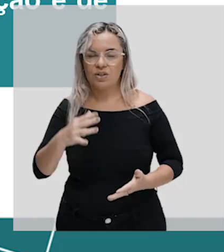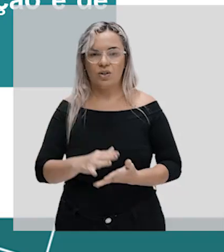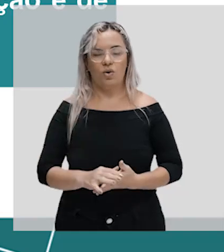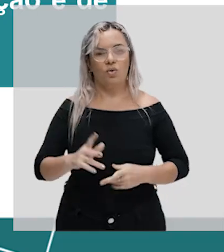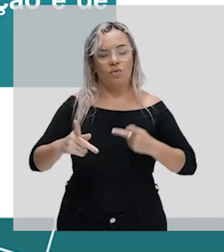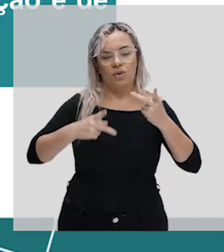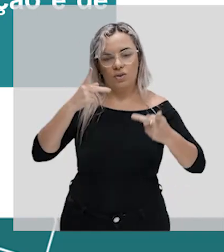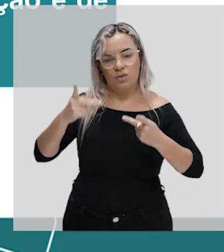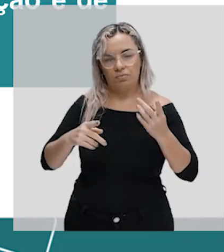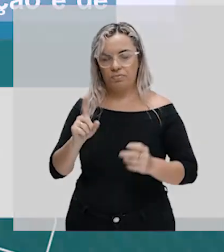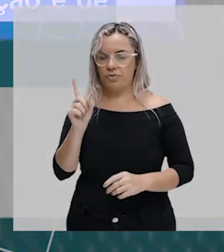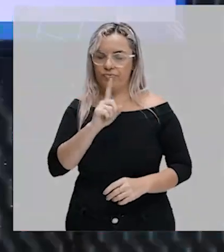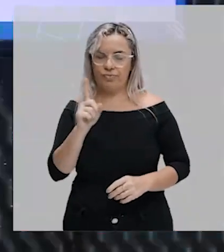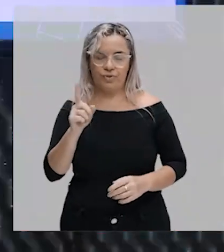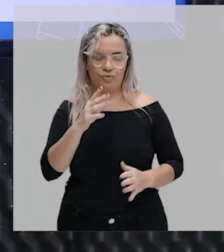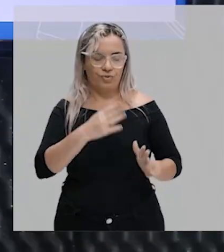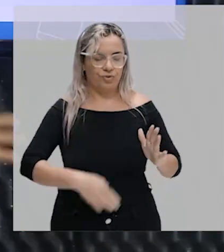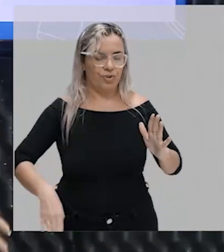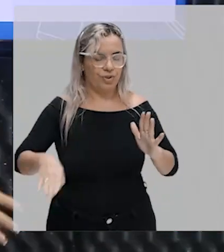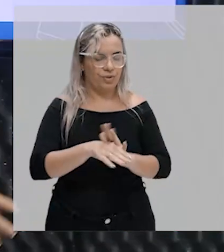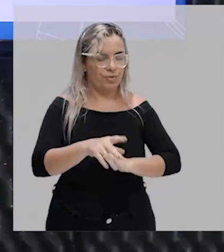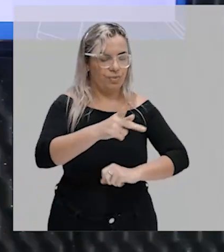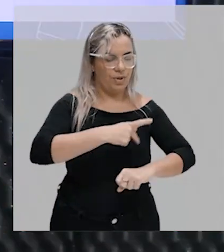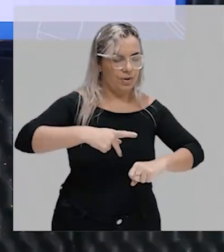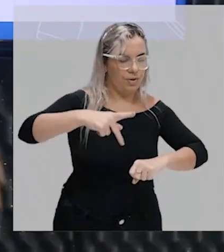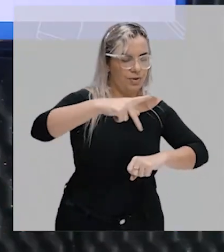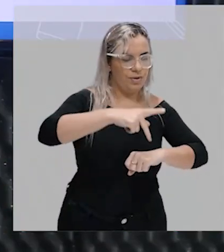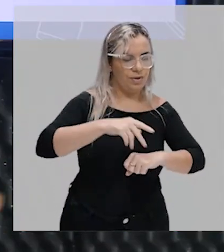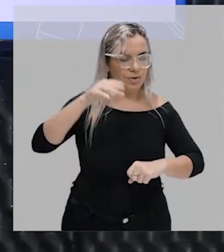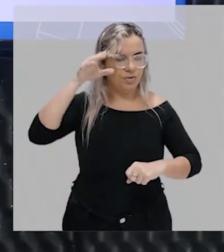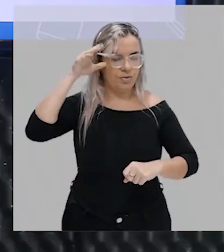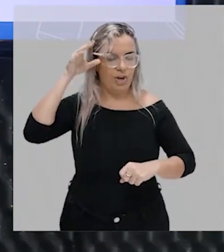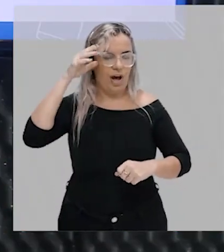adianta você chegar na China e querer falar português, porque eles não vão